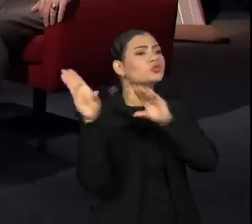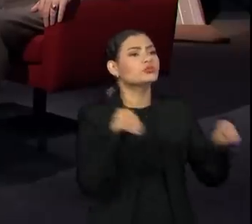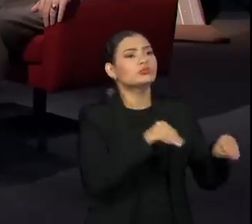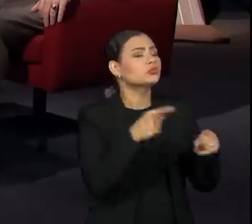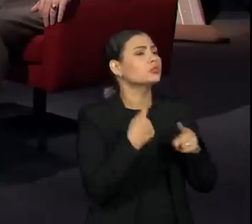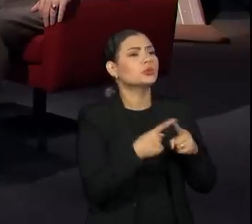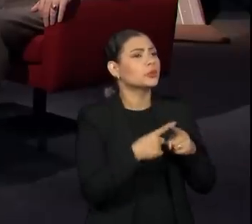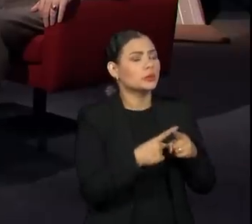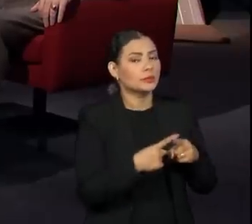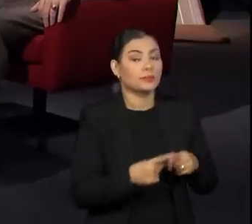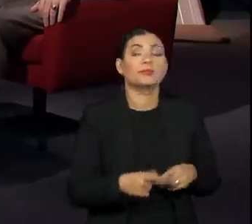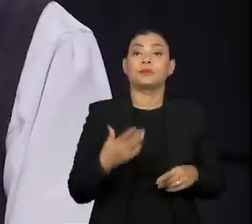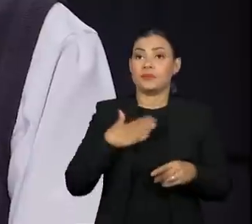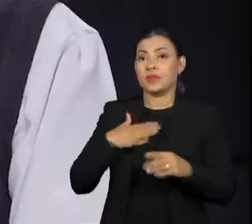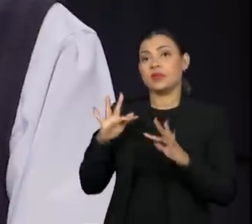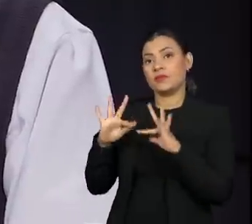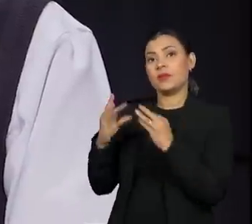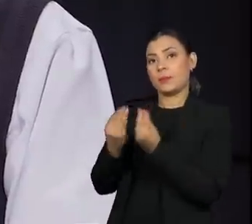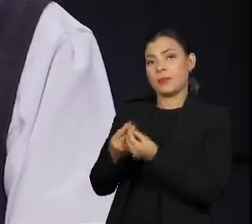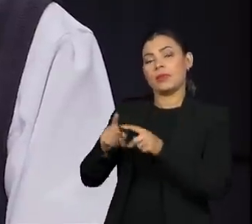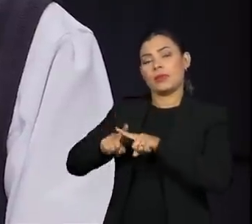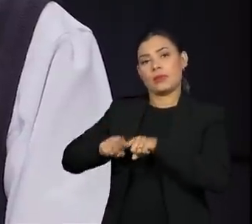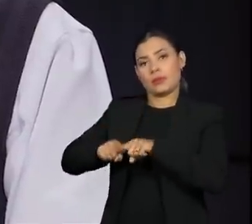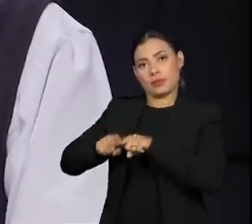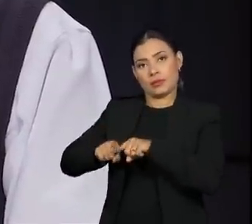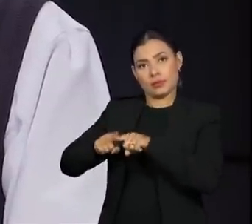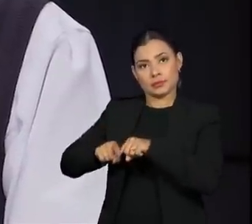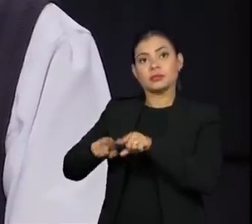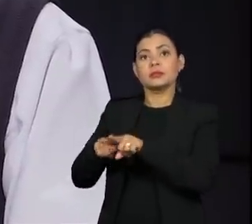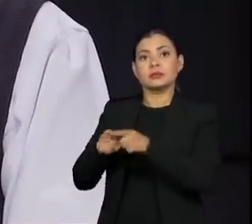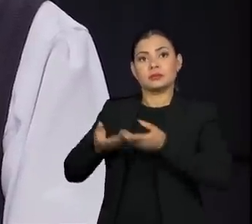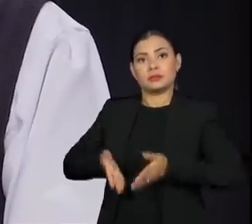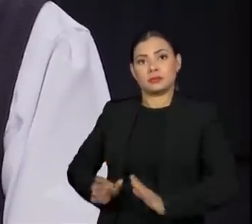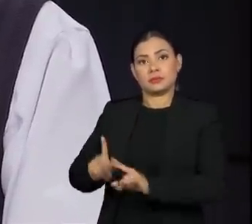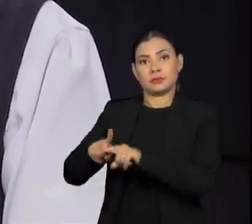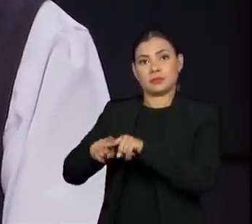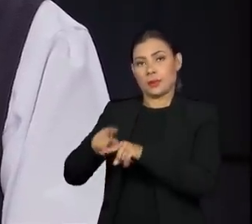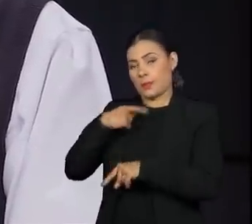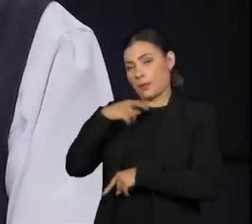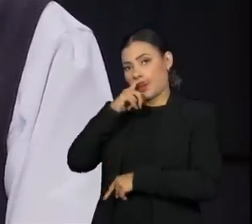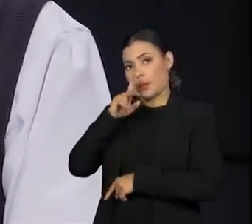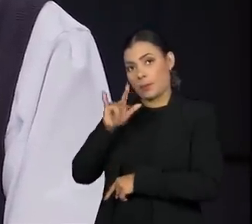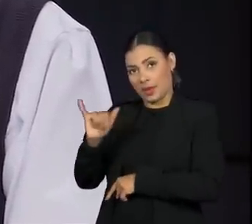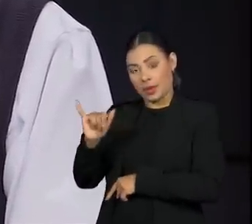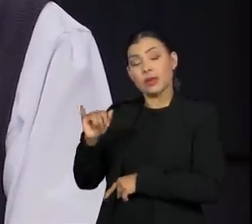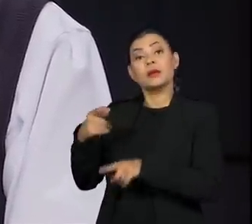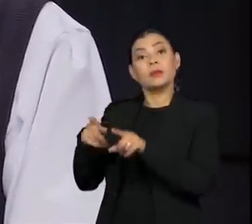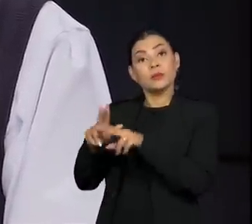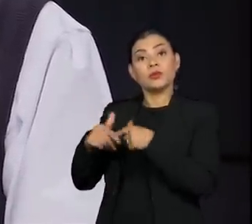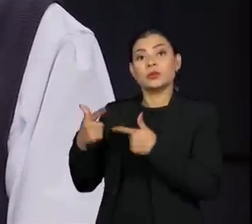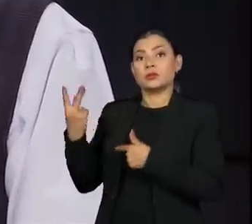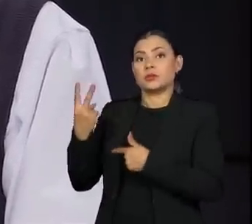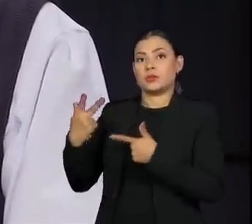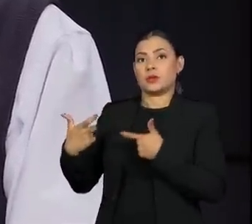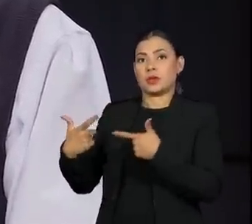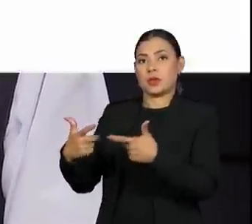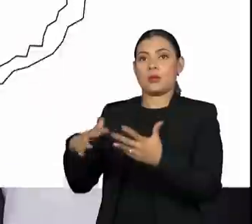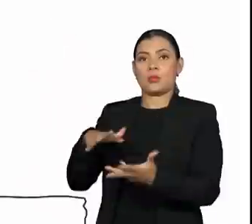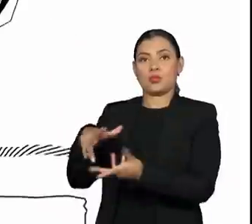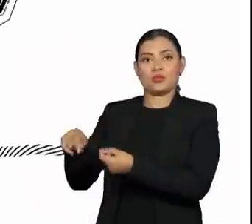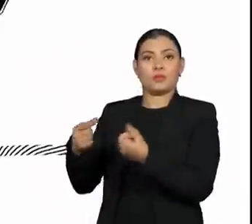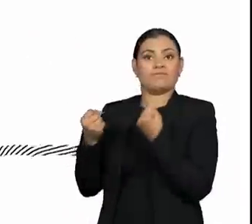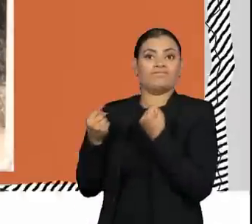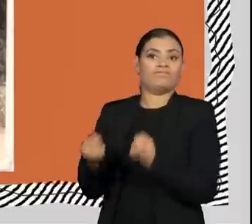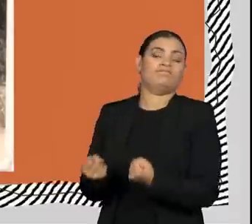bom minha família culturalmente é grega né meu pai nasceu na Grécia e evidentemente é a segunda guerra mundial foi digamos